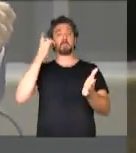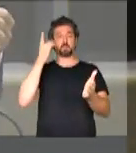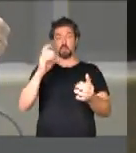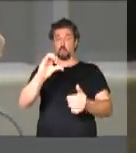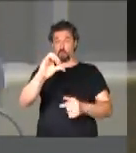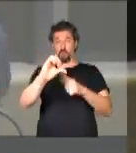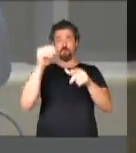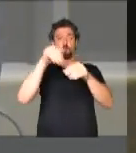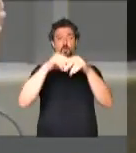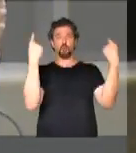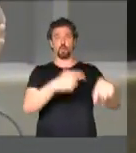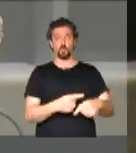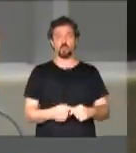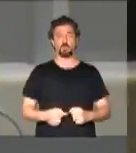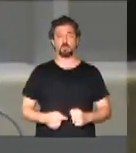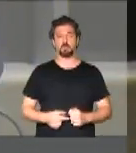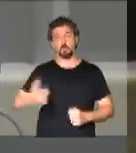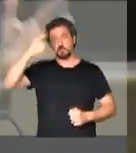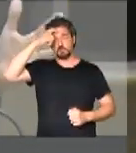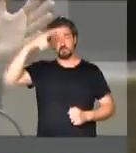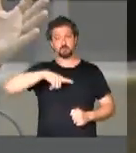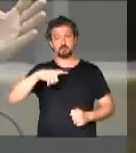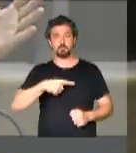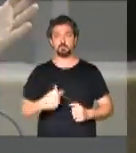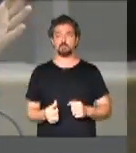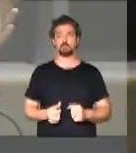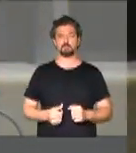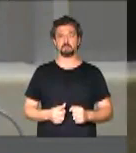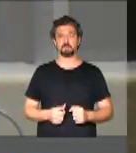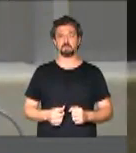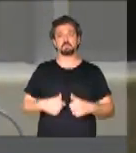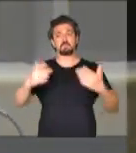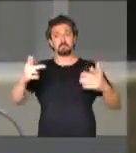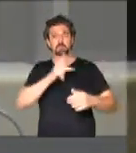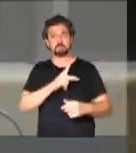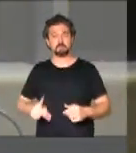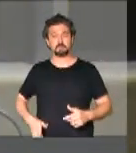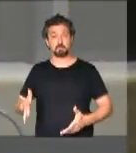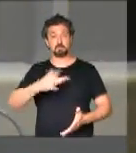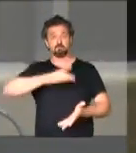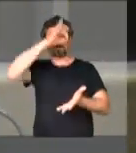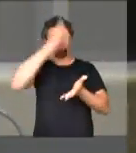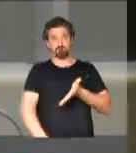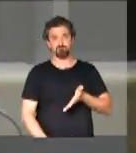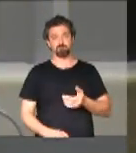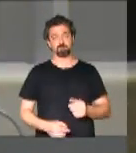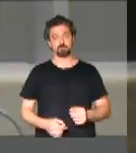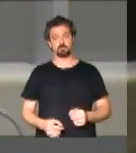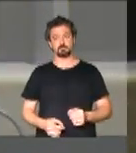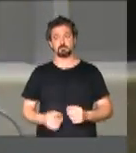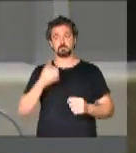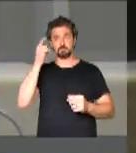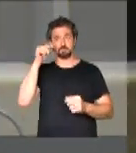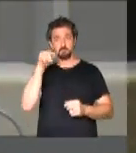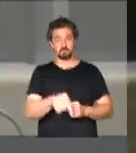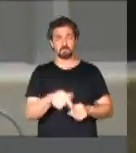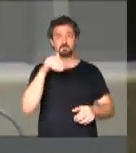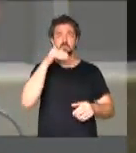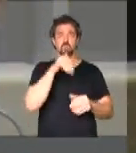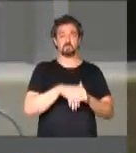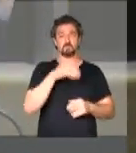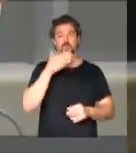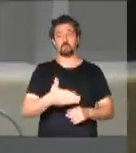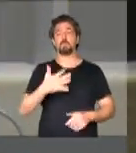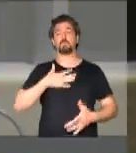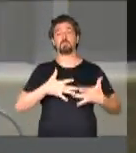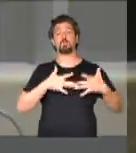votaram contrários por sensatez, por responsabilidade. Então, presidente, o meu repúdio a esses deputados que votaram favoráveis a isso,